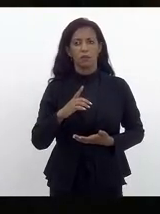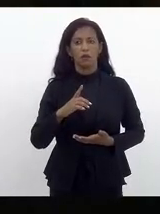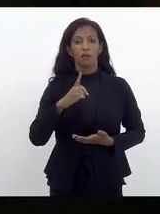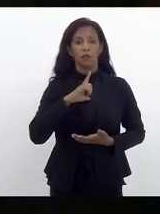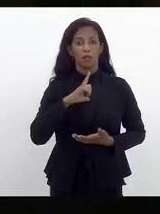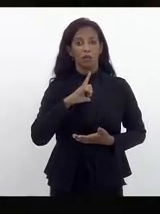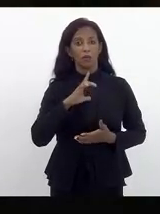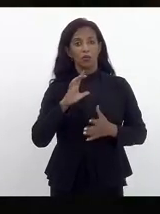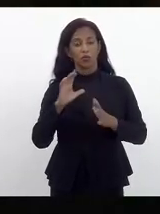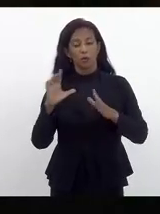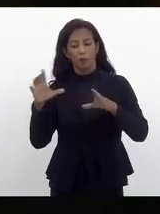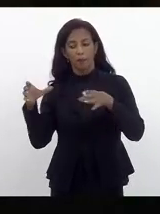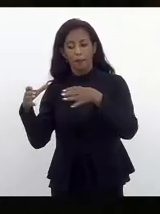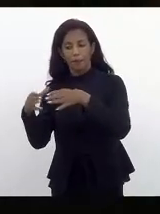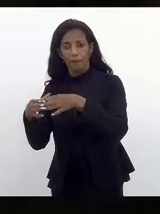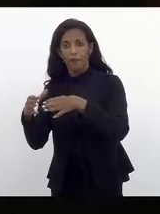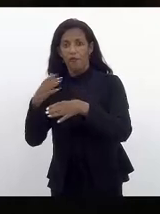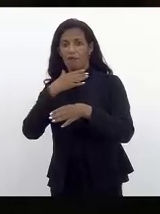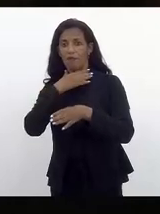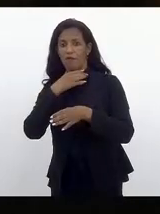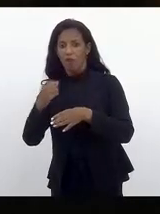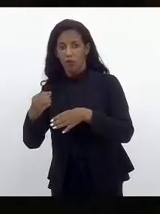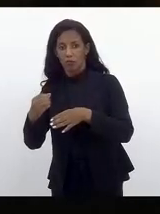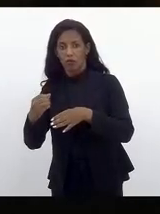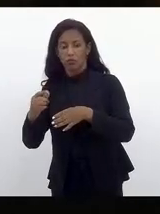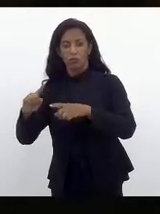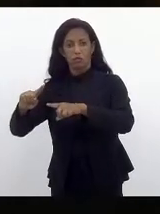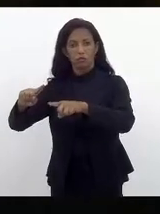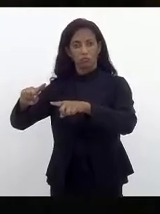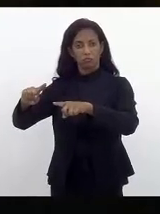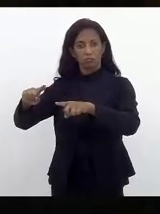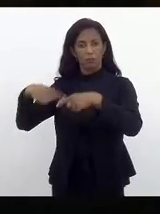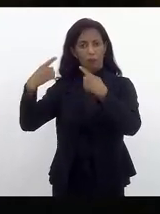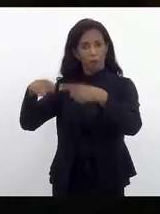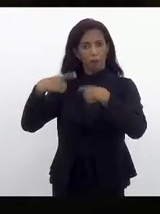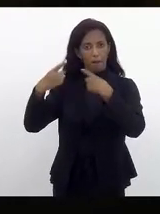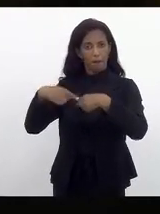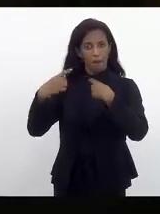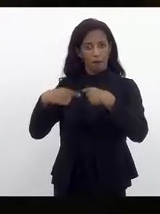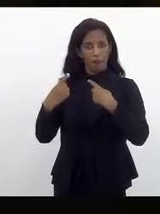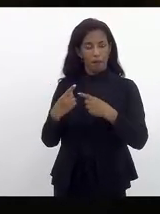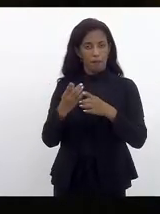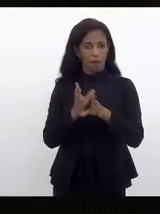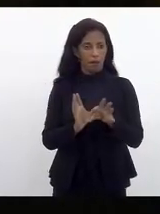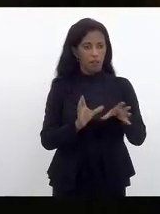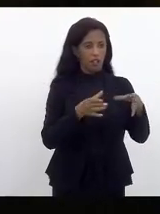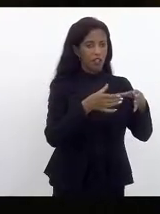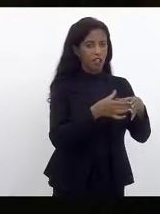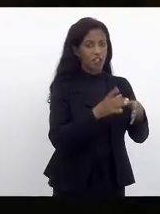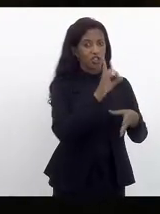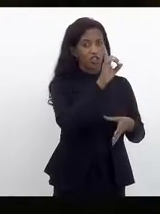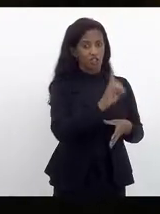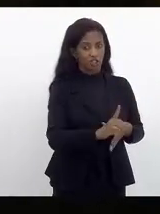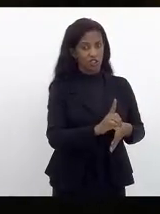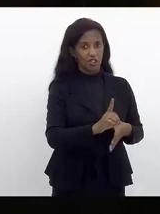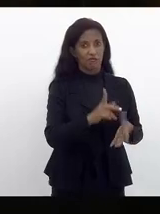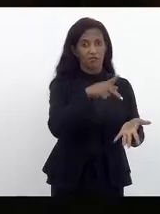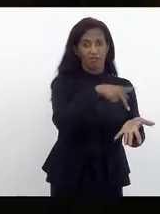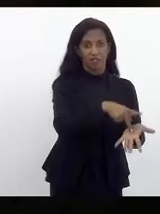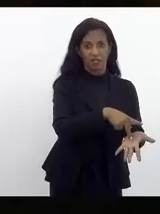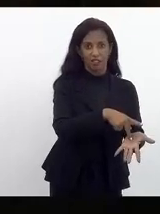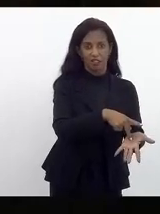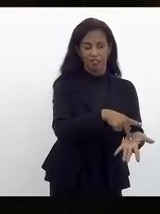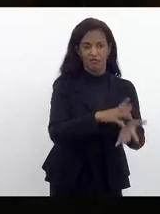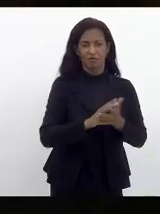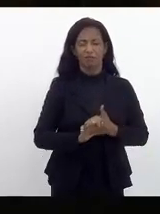falsa que estão atacando parlamentares de direita verdadeiros. O